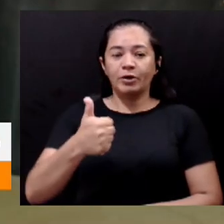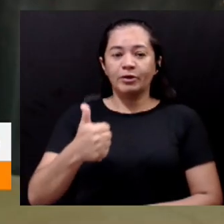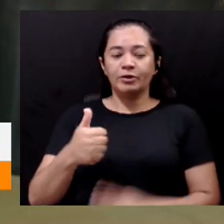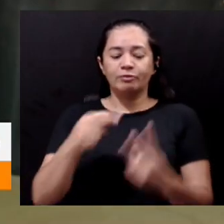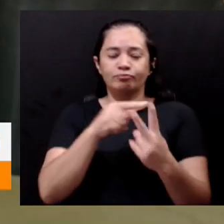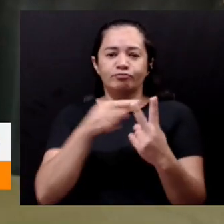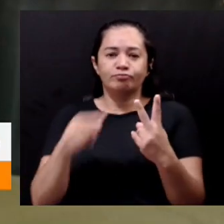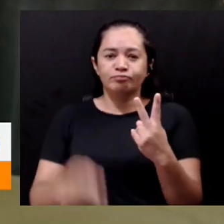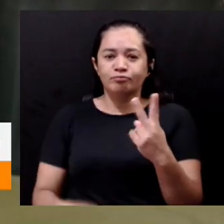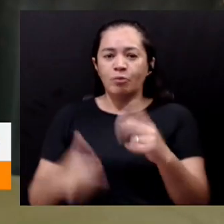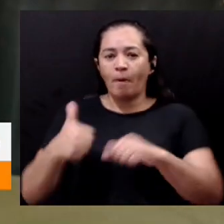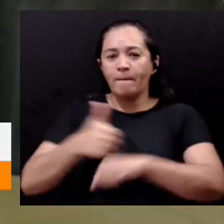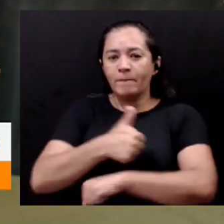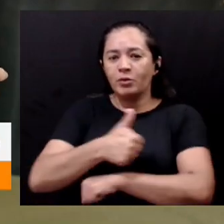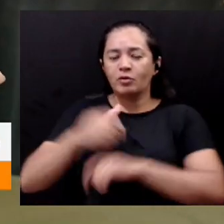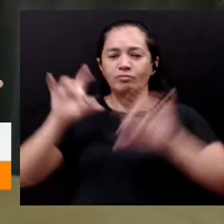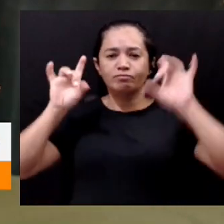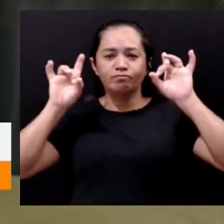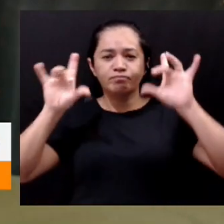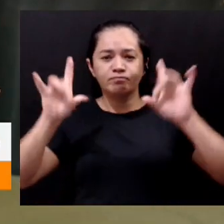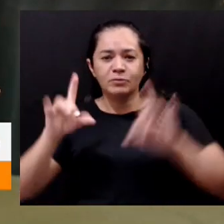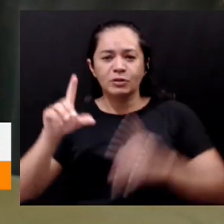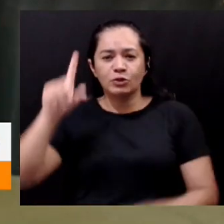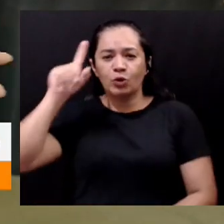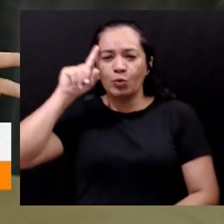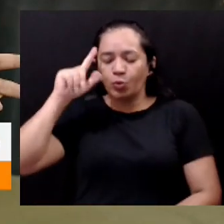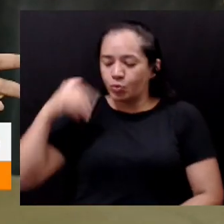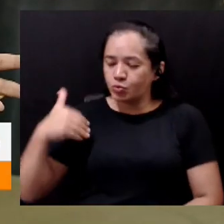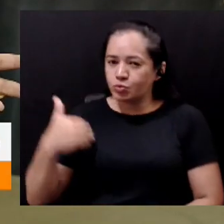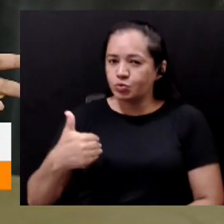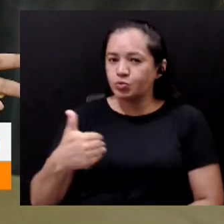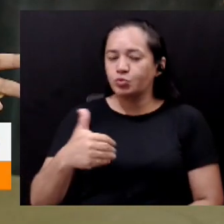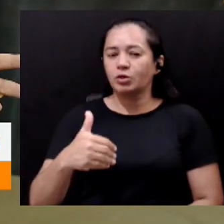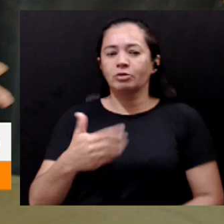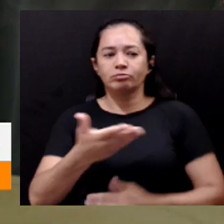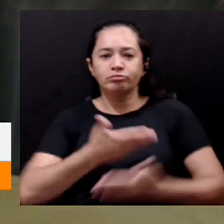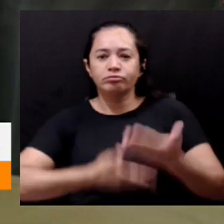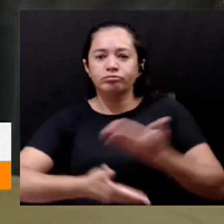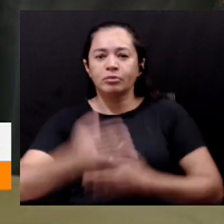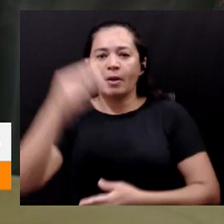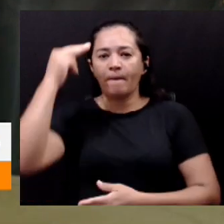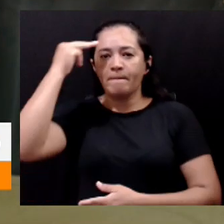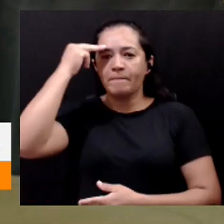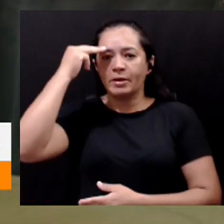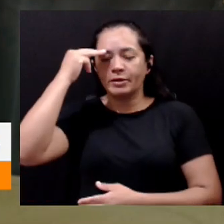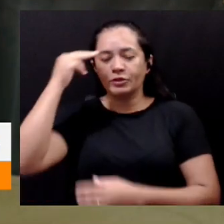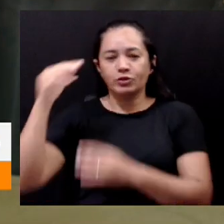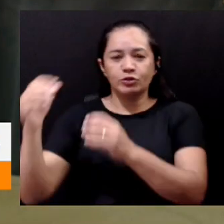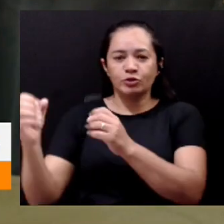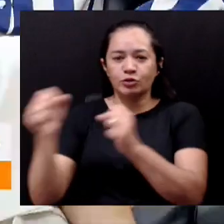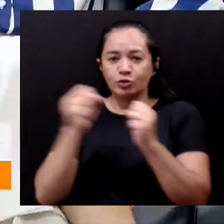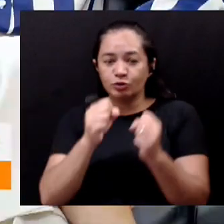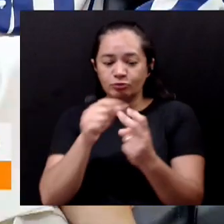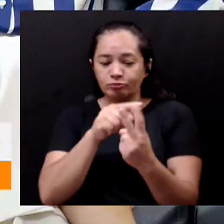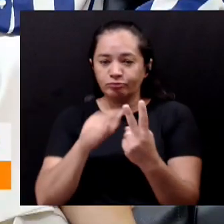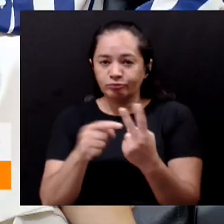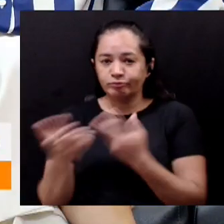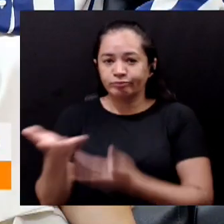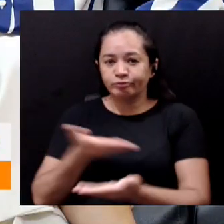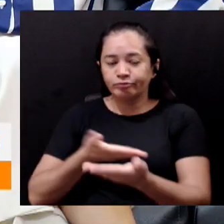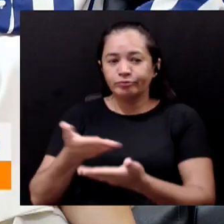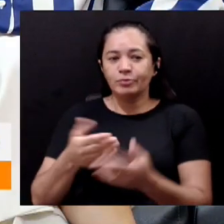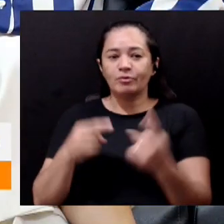com essa complexa relação entre mente e poder. Com a gente aqui no estúdio, a Juliana Graço, ela é psicóloga, doutora